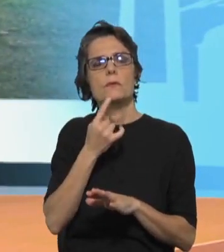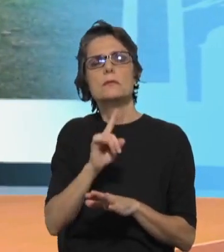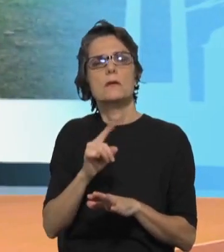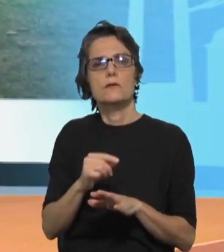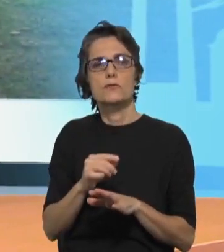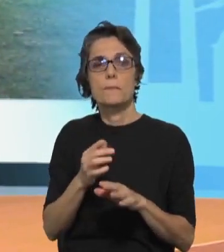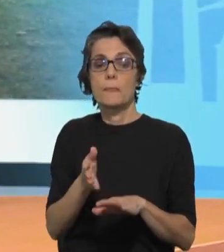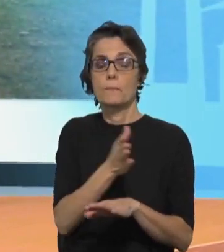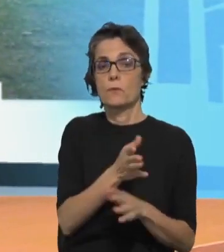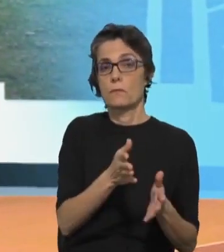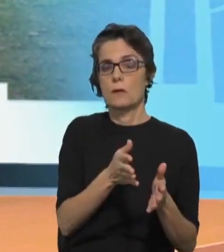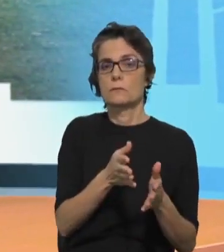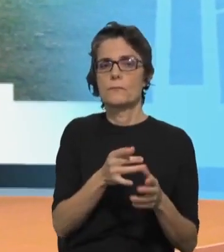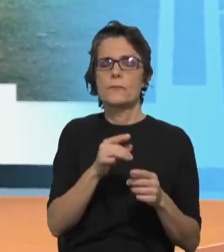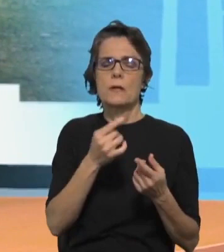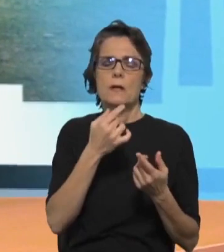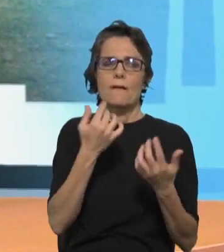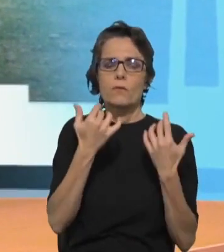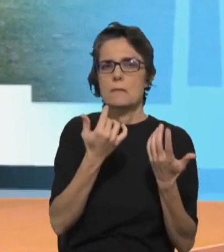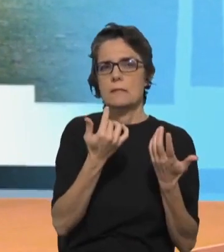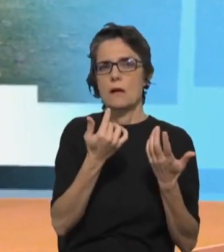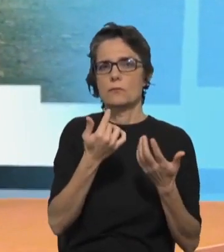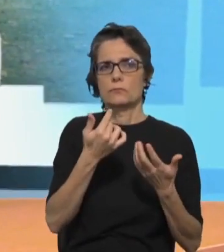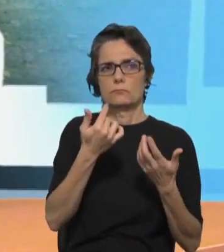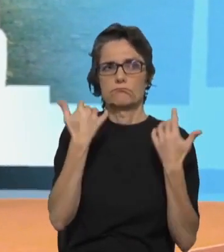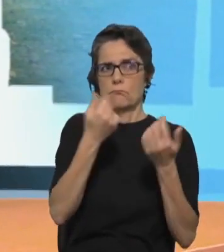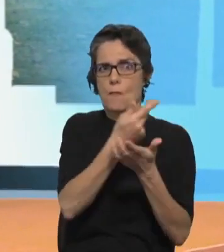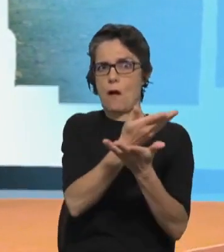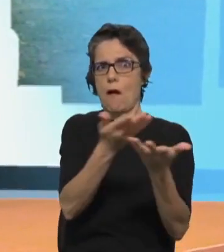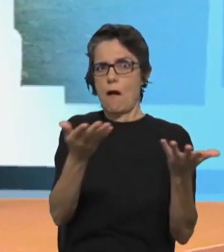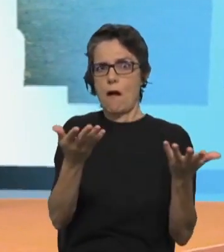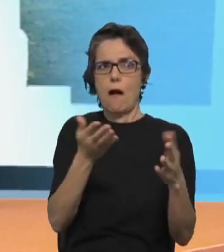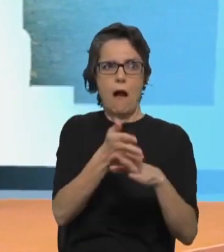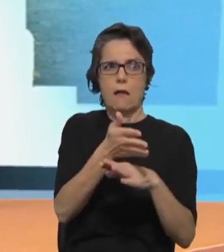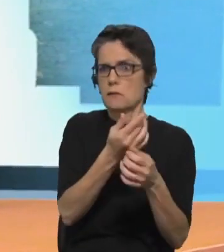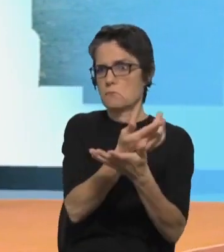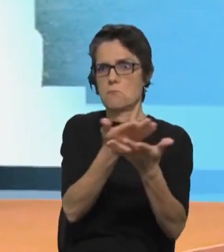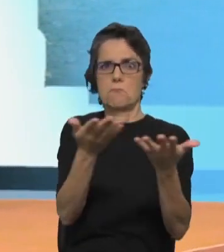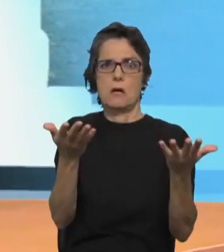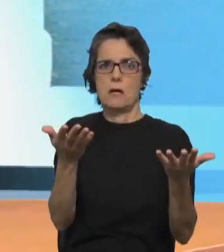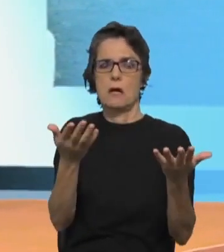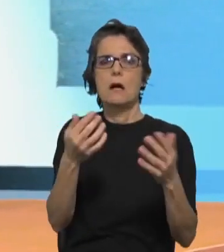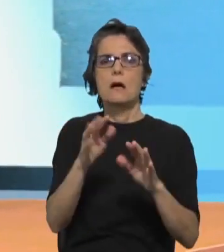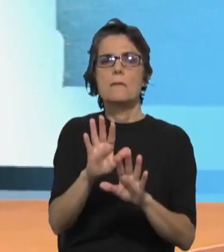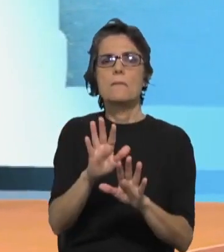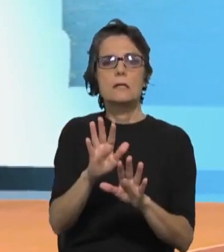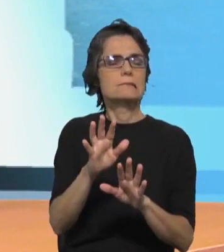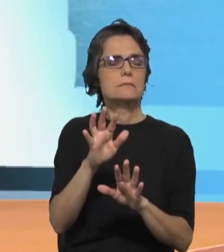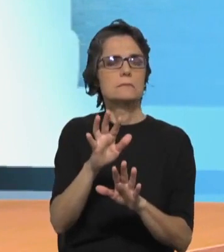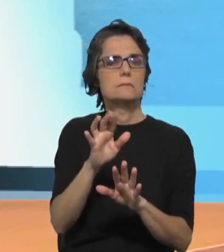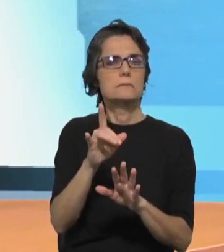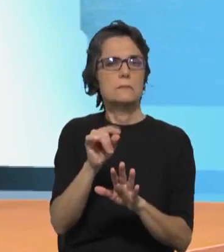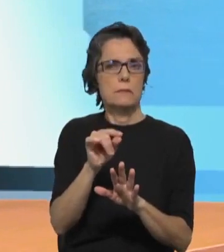nos antípodas disso, ou seja, a informação está presente em todo lado, temos acesso a tudo, não deixa de ser